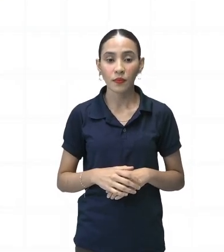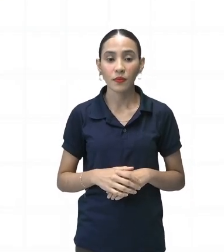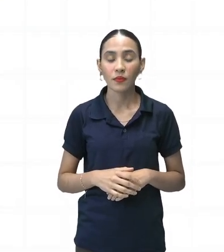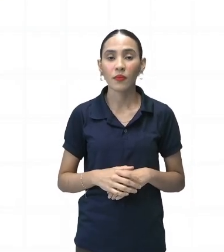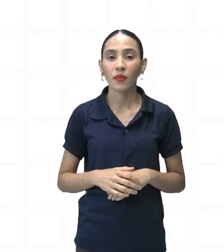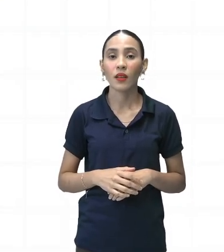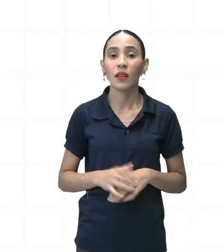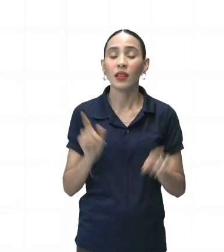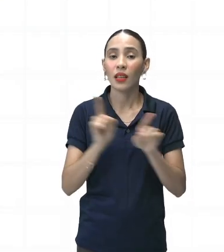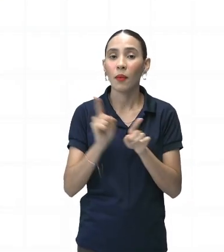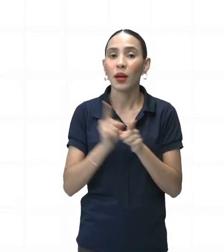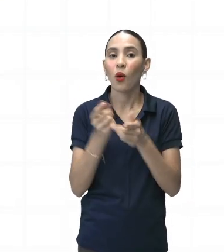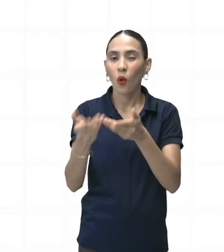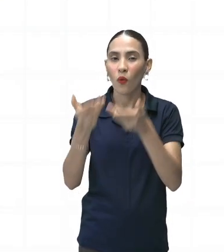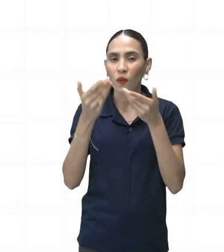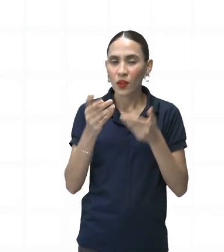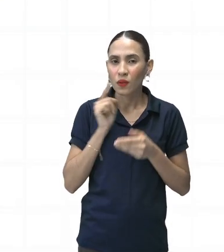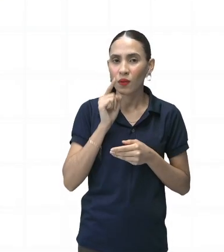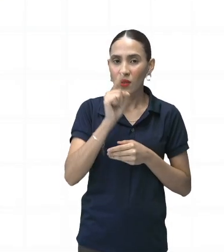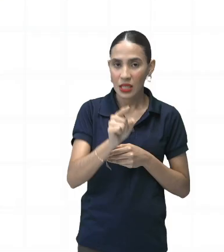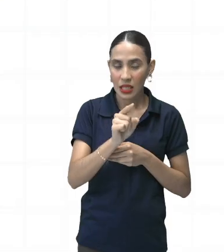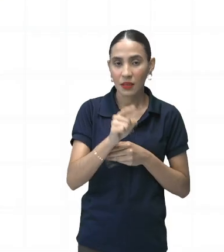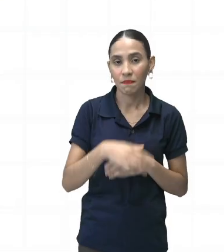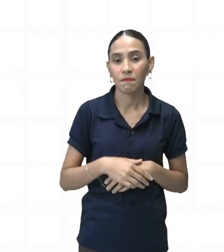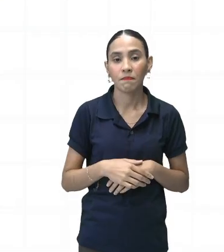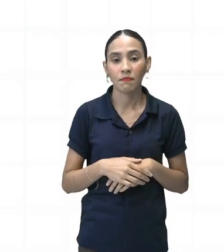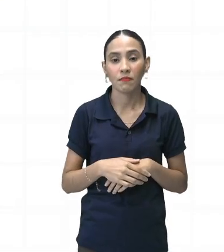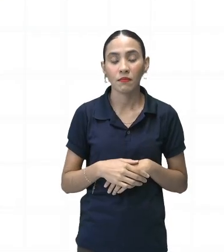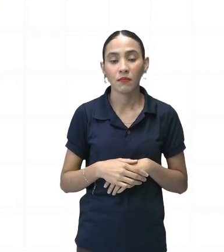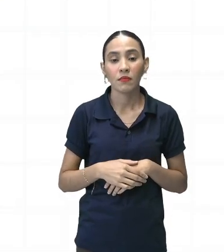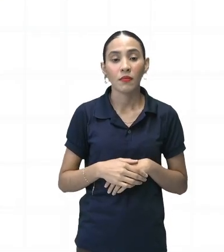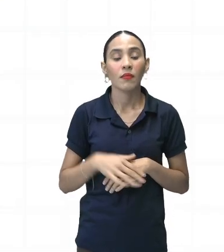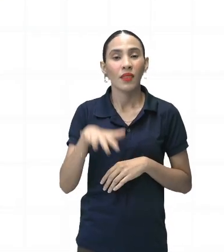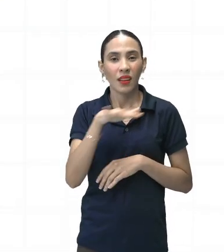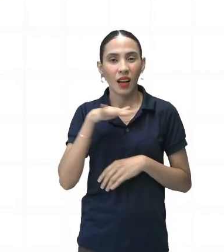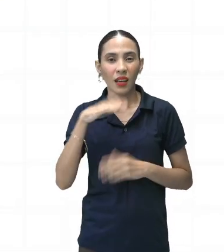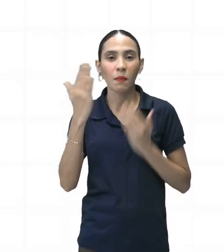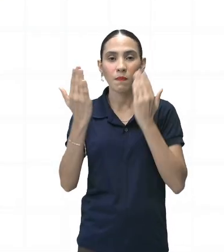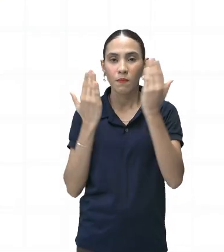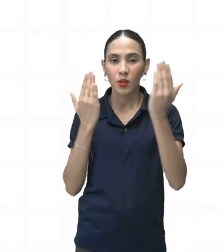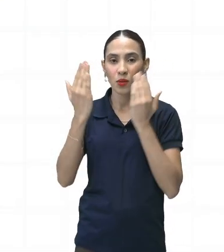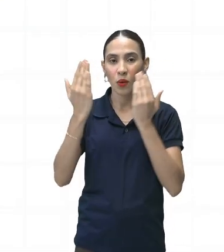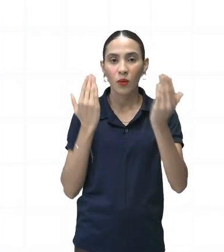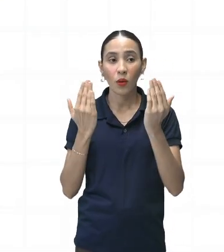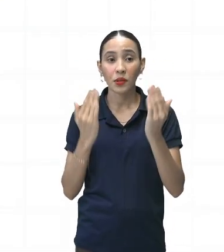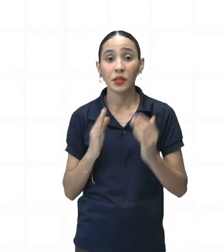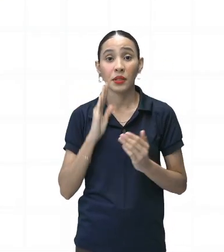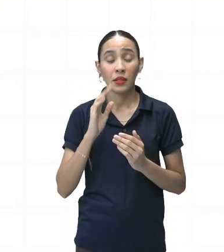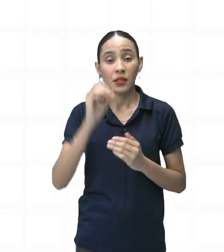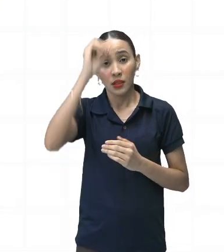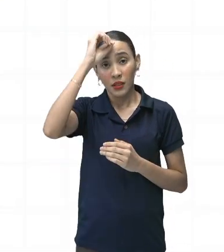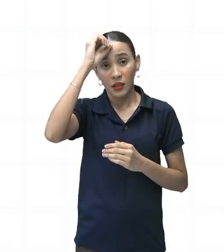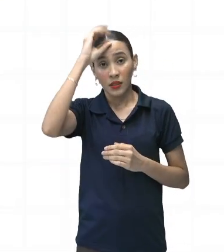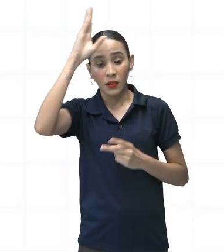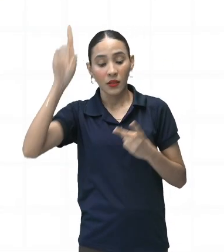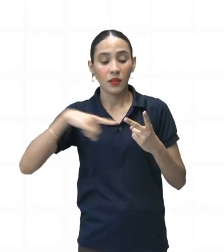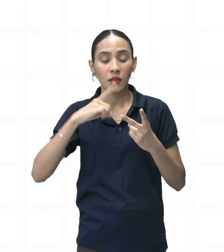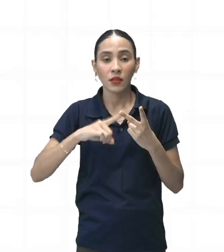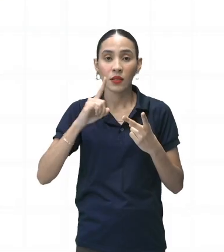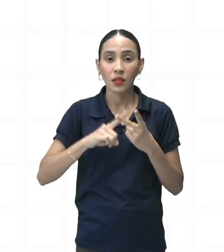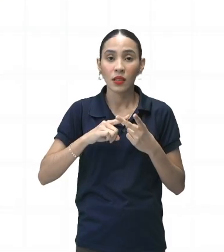eu te convido, diante dessa questão da dimensão psicológica, de autoconhecimento,